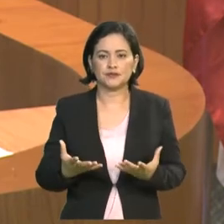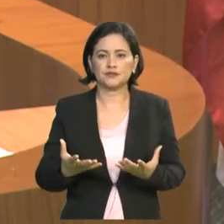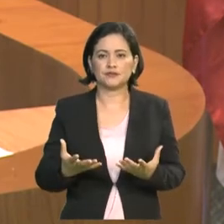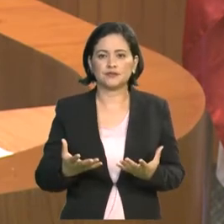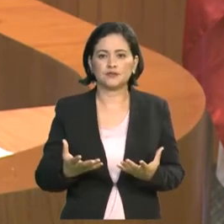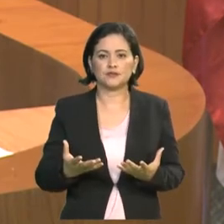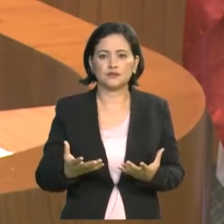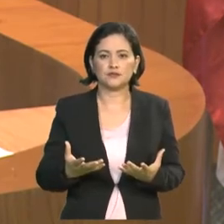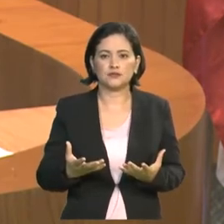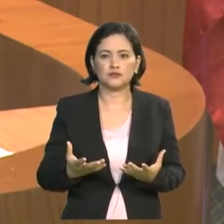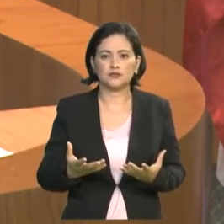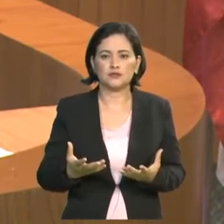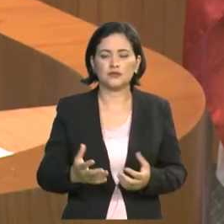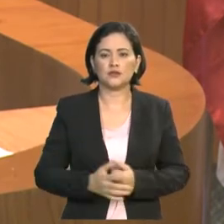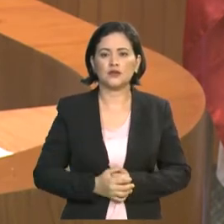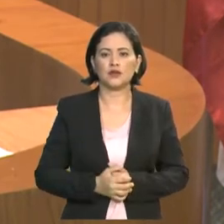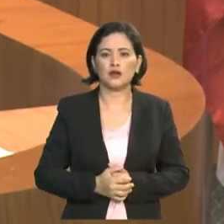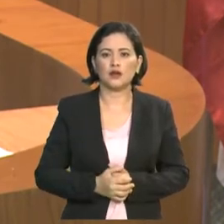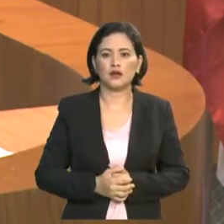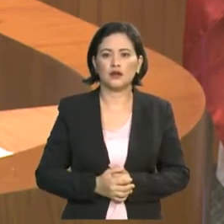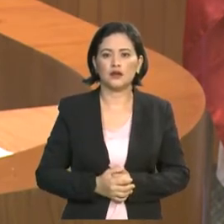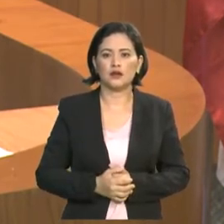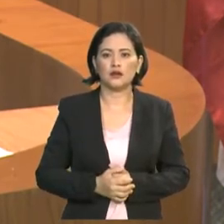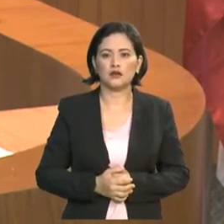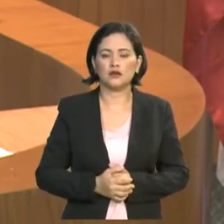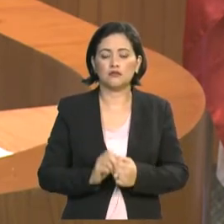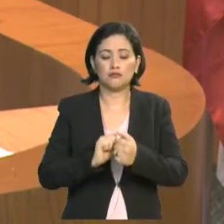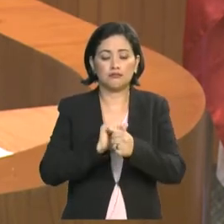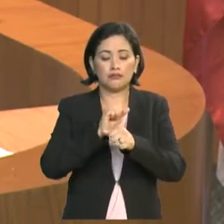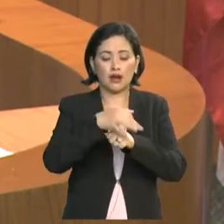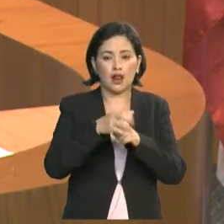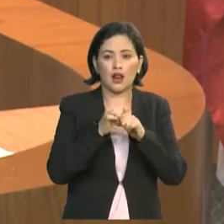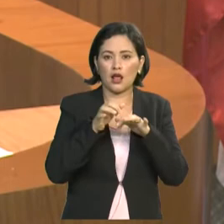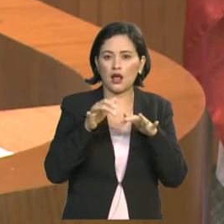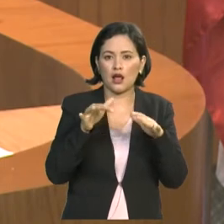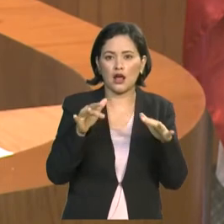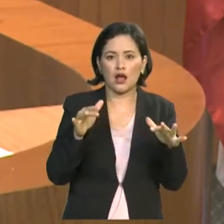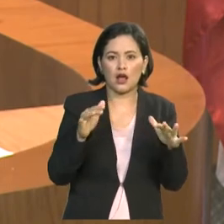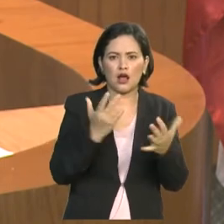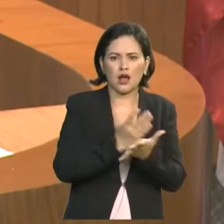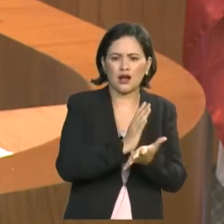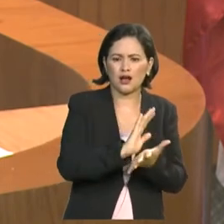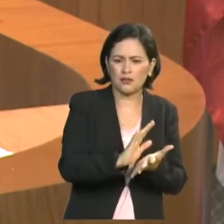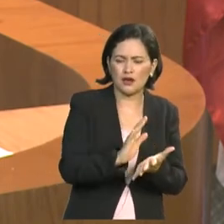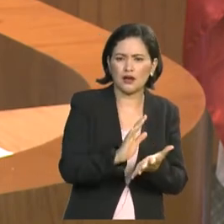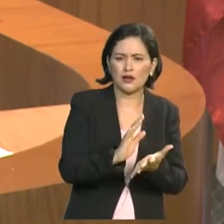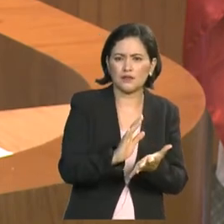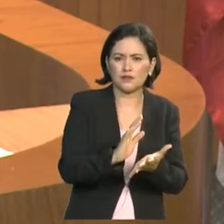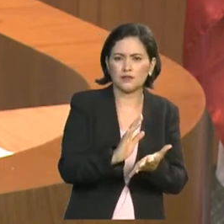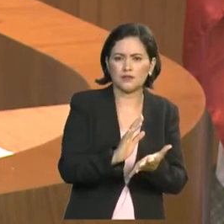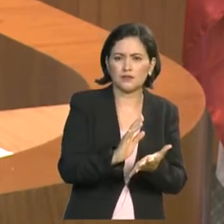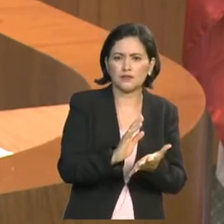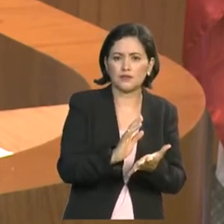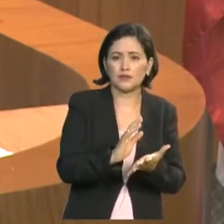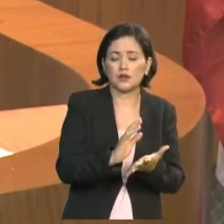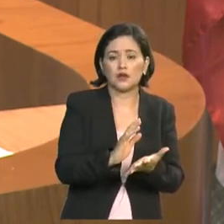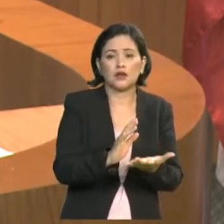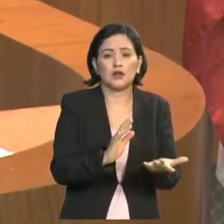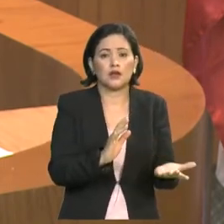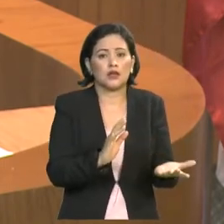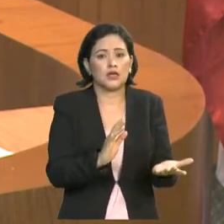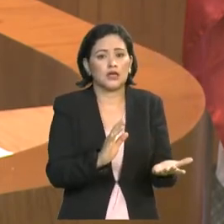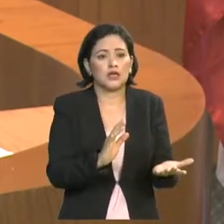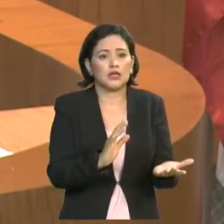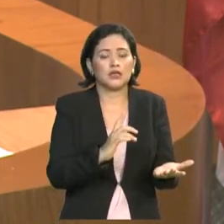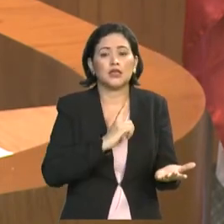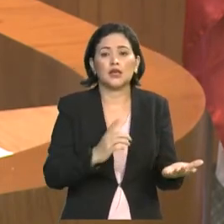e só vai sobrar a dor, o sofrimento daquelas pessoas que perderam seus entes queridos por falta de um respirador, por falta